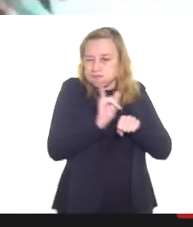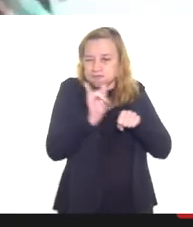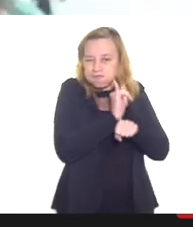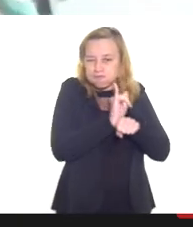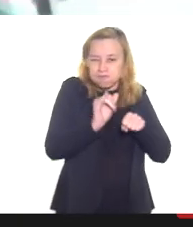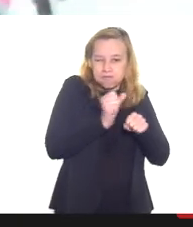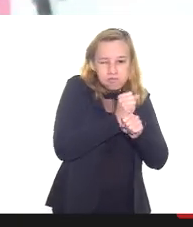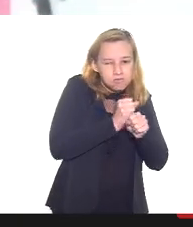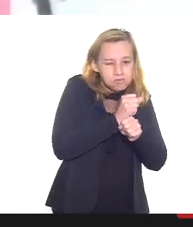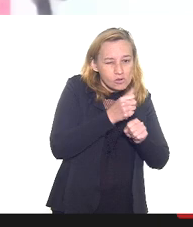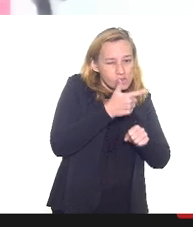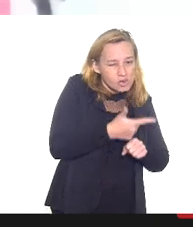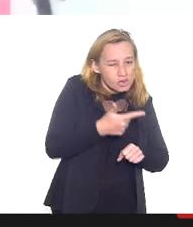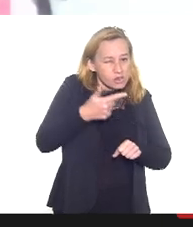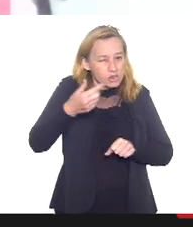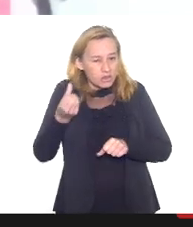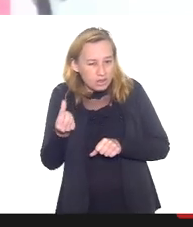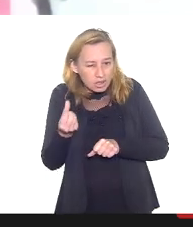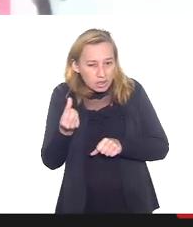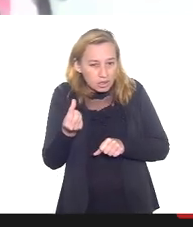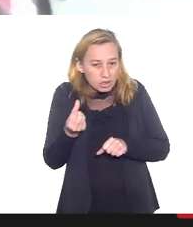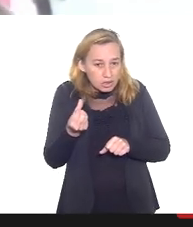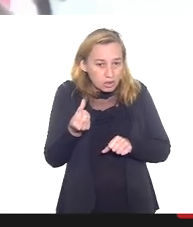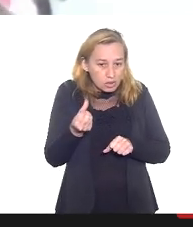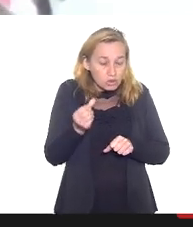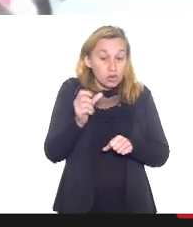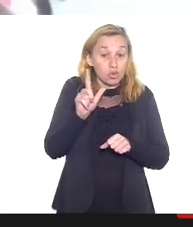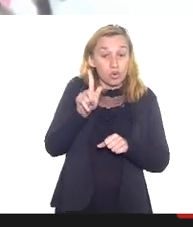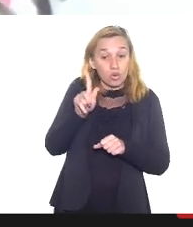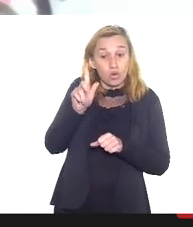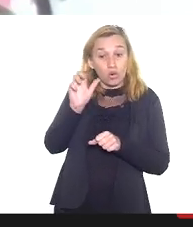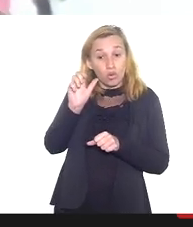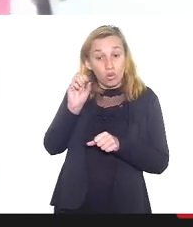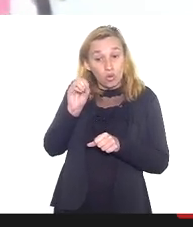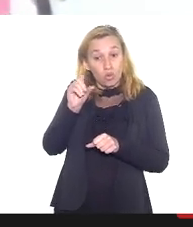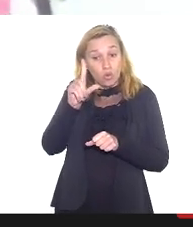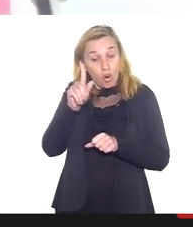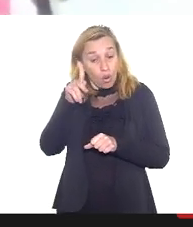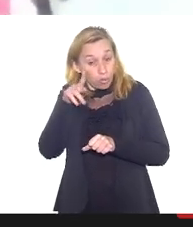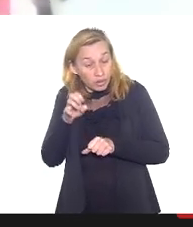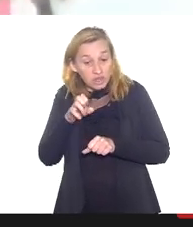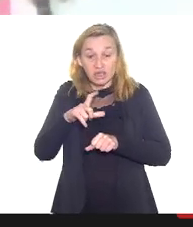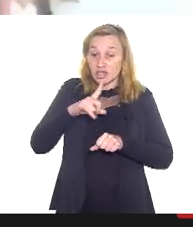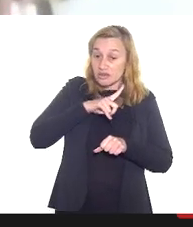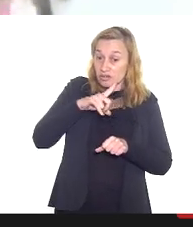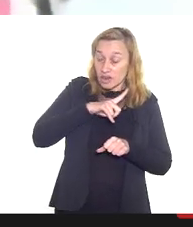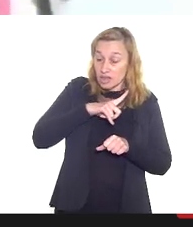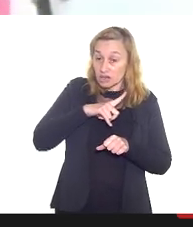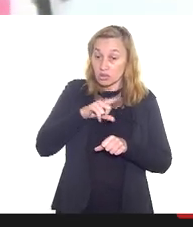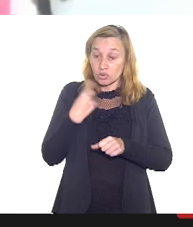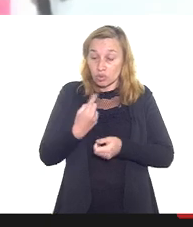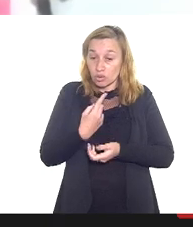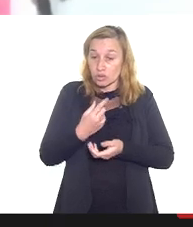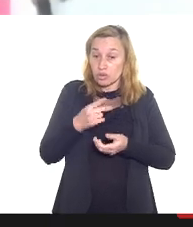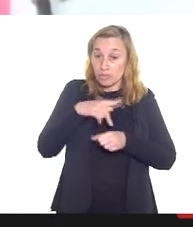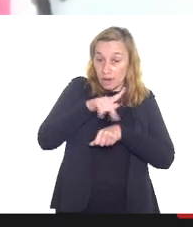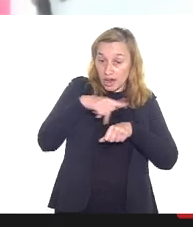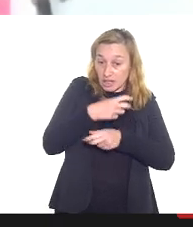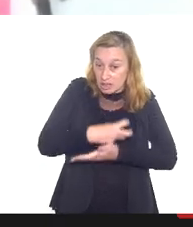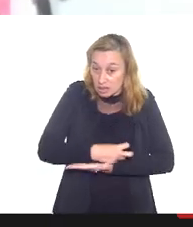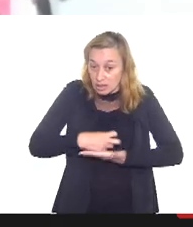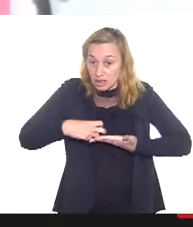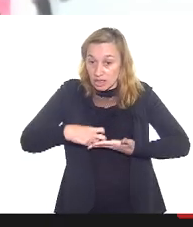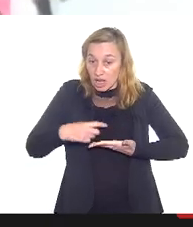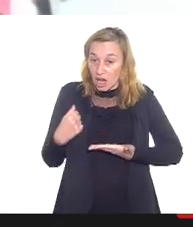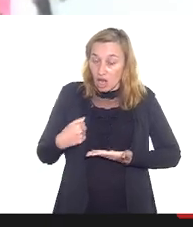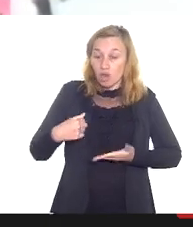de 2016, com o golpe que tivemos no nosso país, com o impeachment. Eu estava no